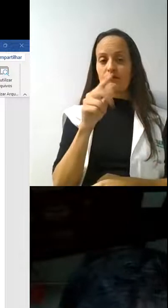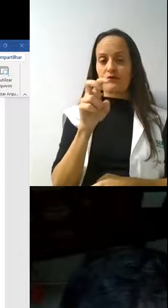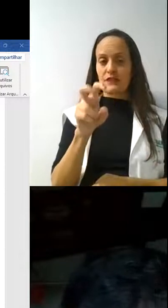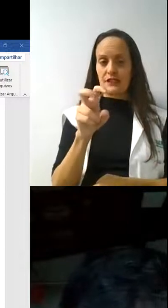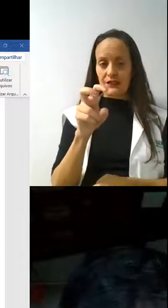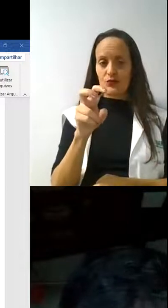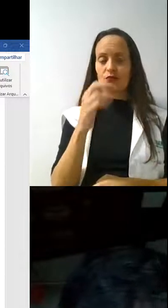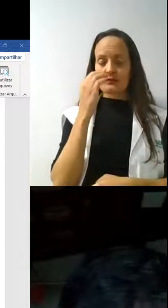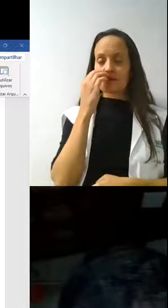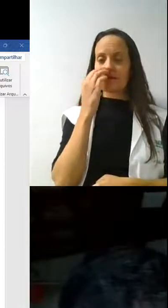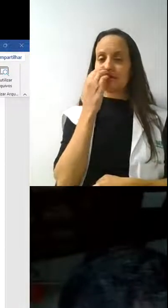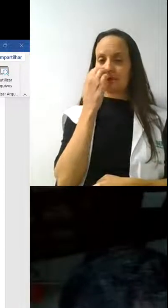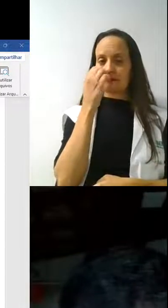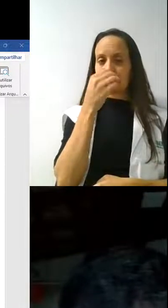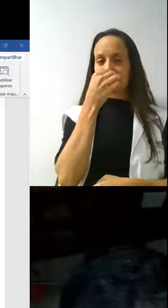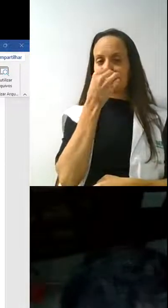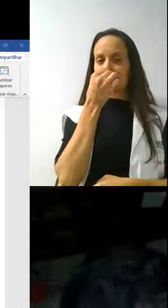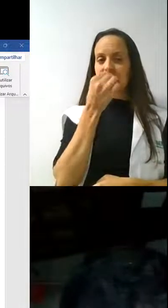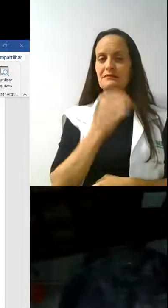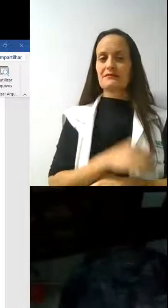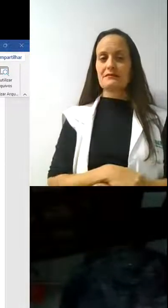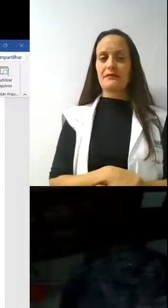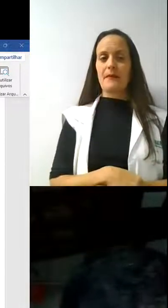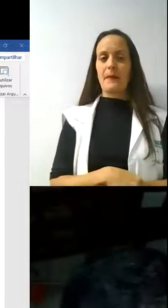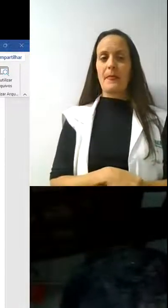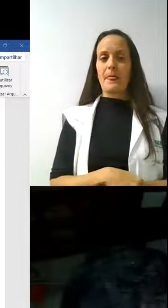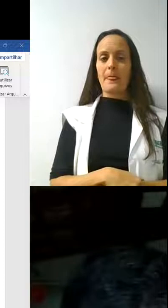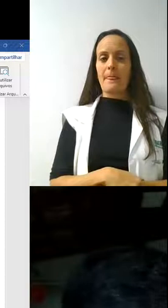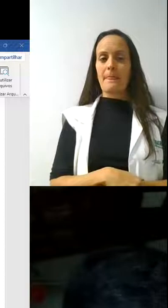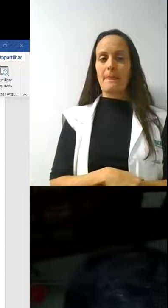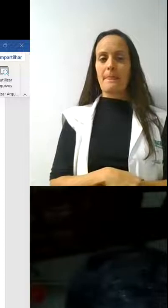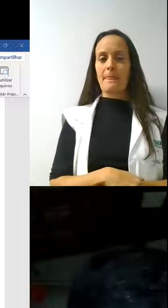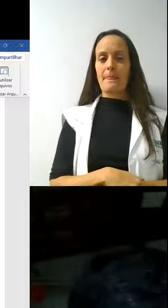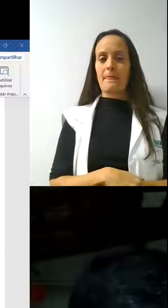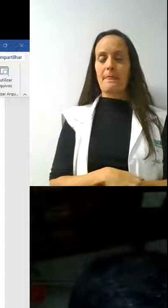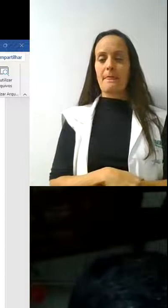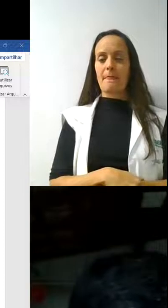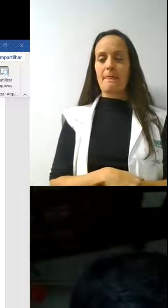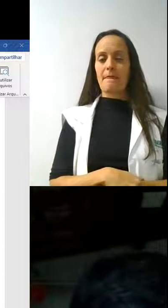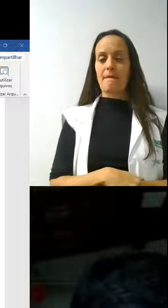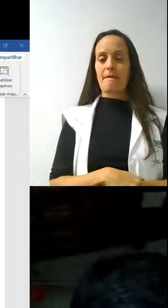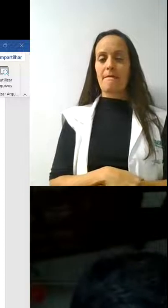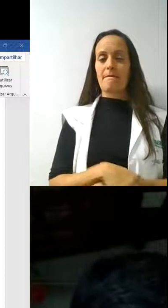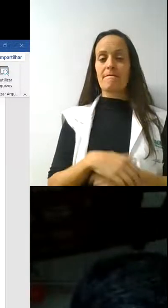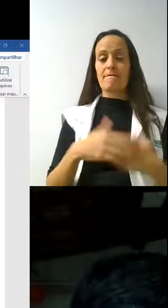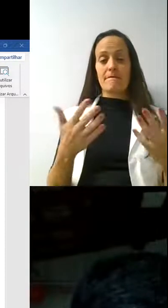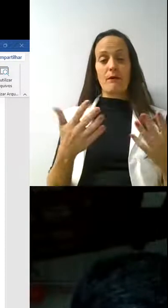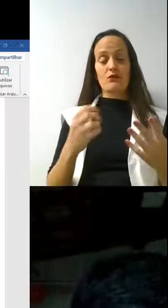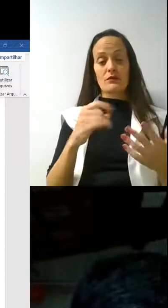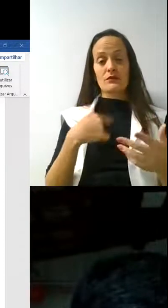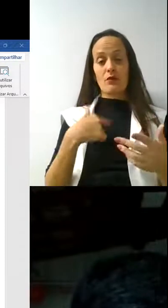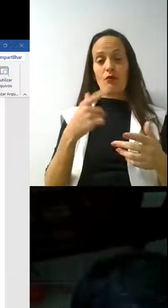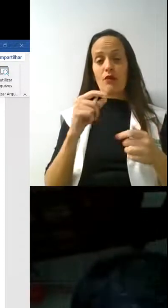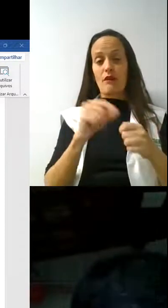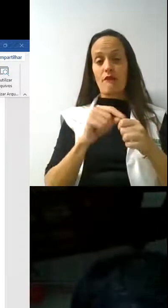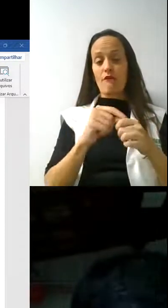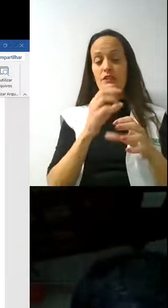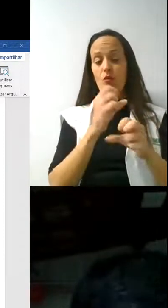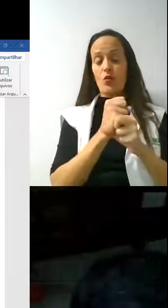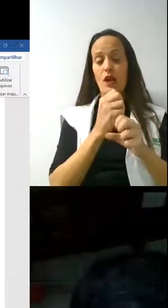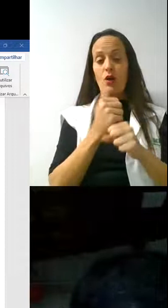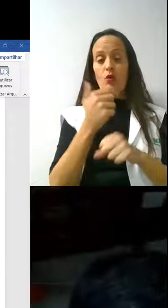vamos dizer assim, metros na prática, né? Porque assim, na medida em metros vai mudar também, né? Então, o